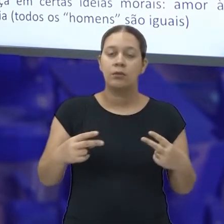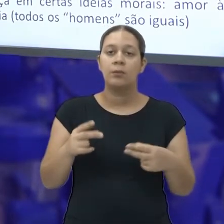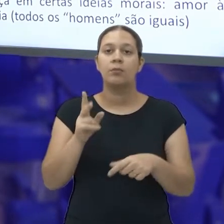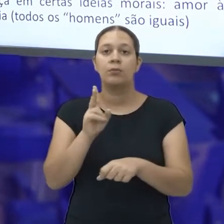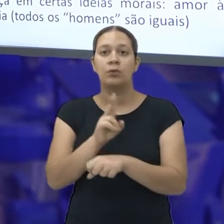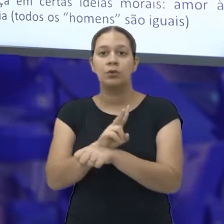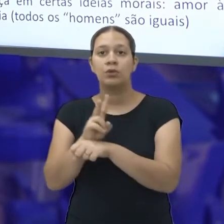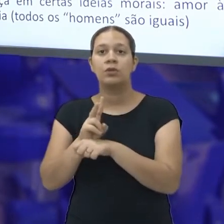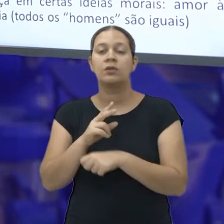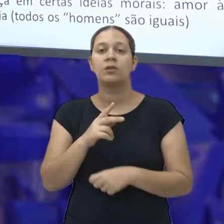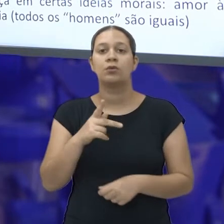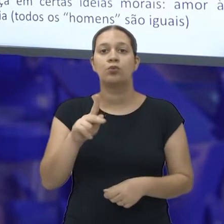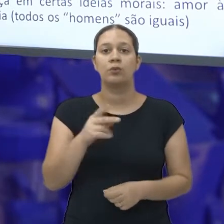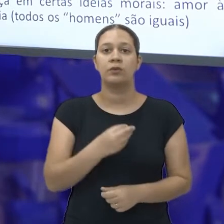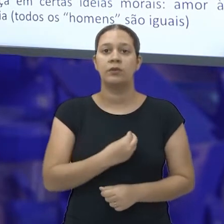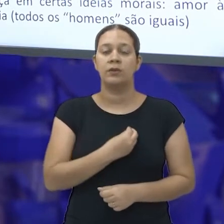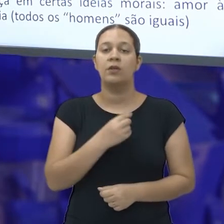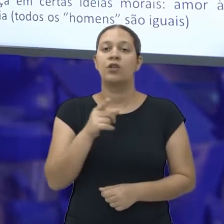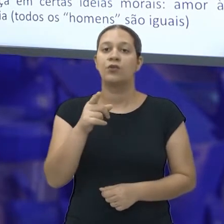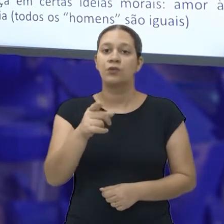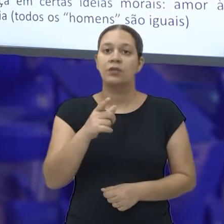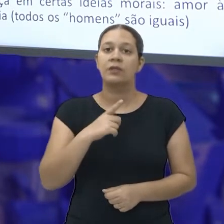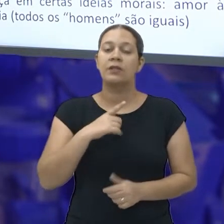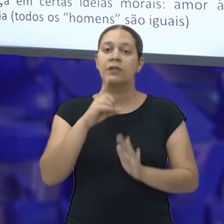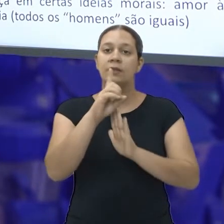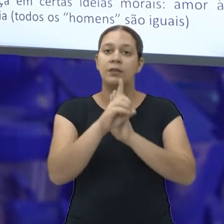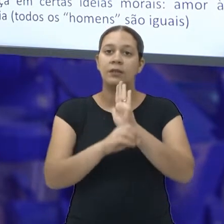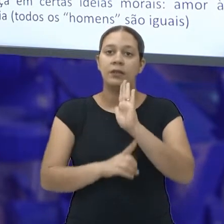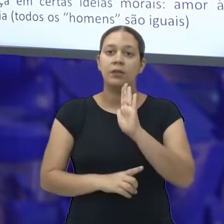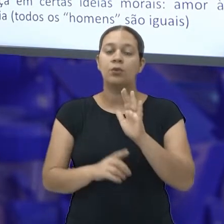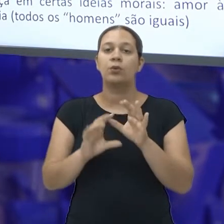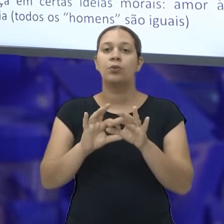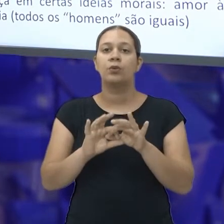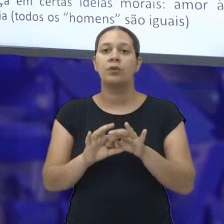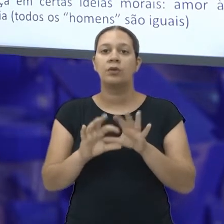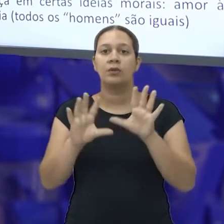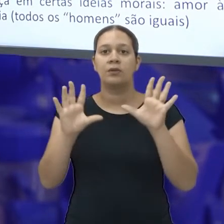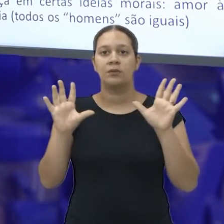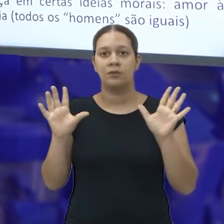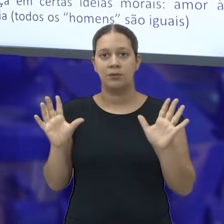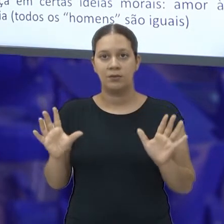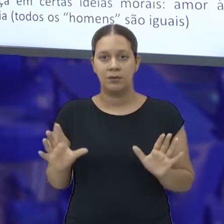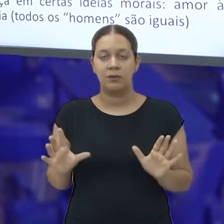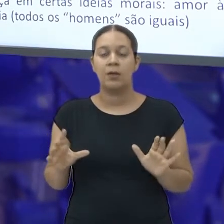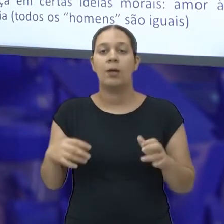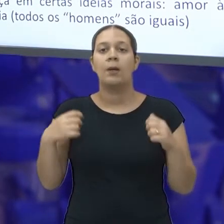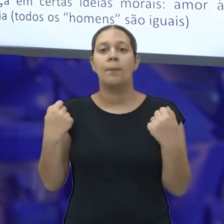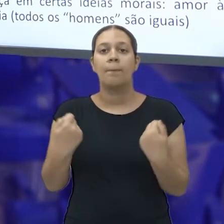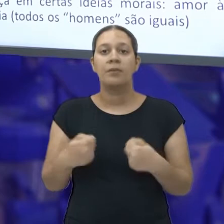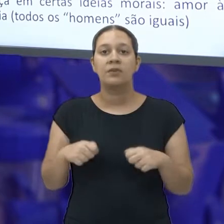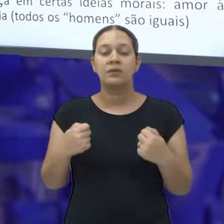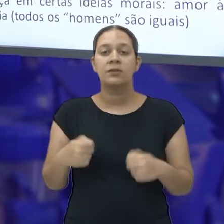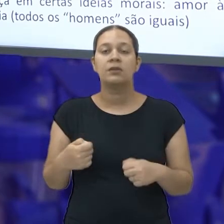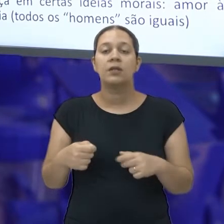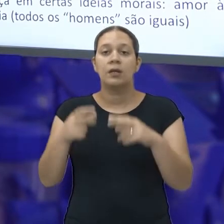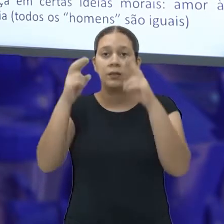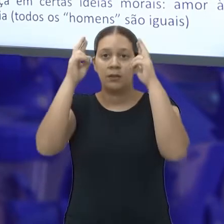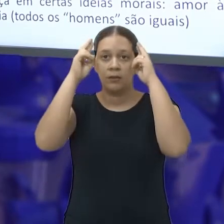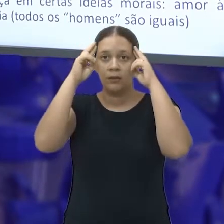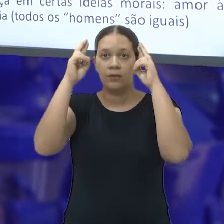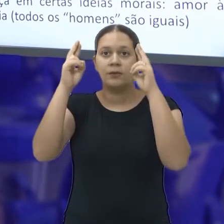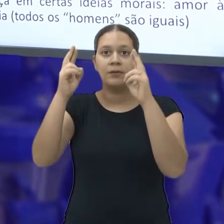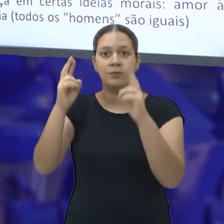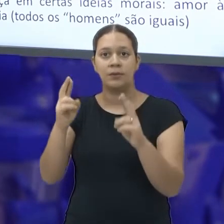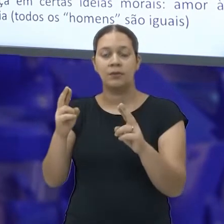vida. Você tem direito à liberdade, mas a sua liberdade precisa respeitar a liberdade